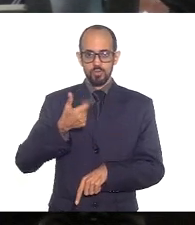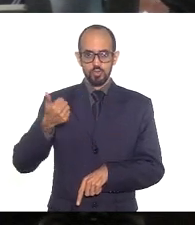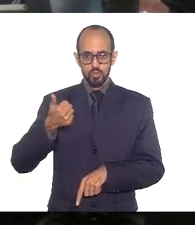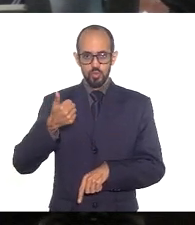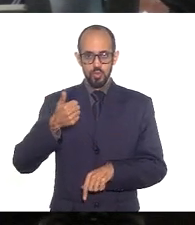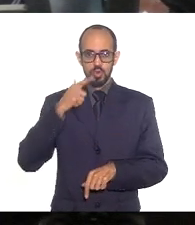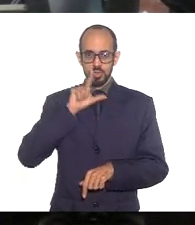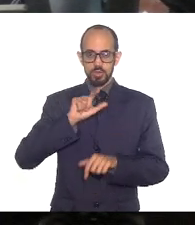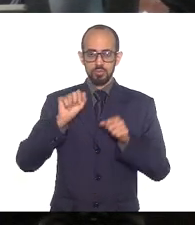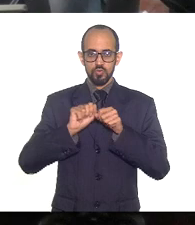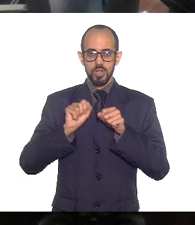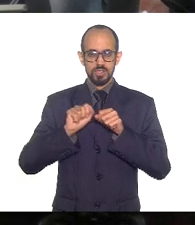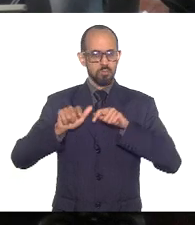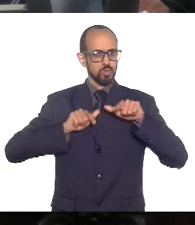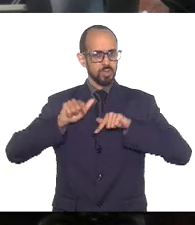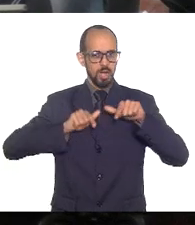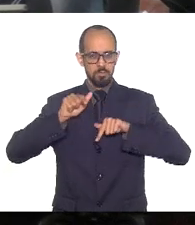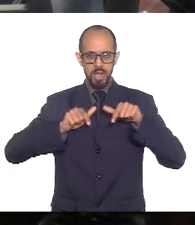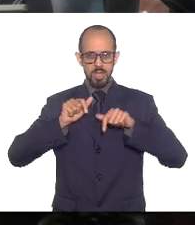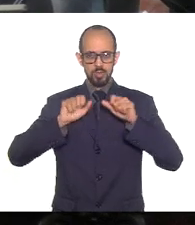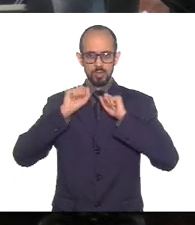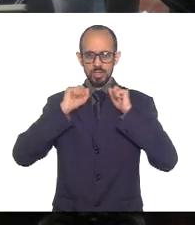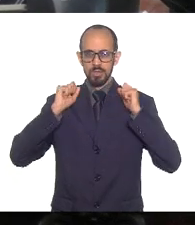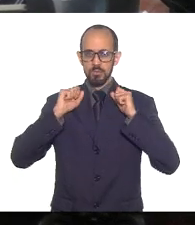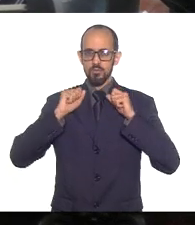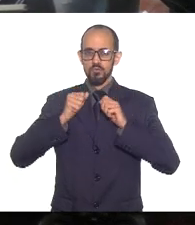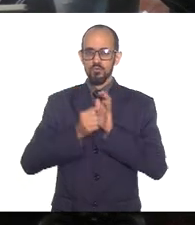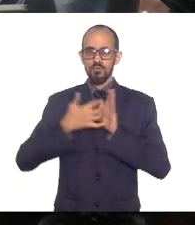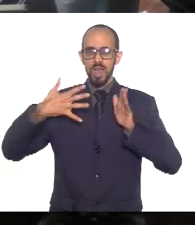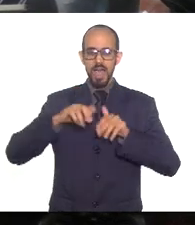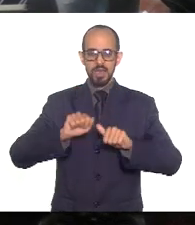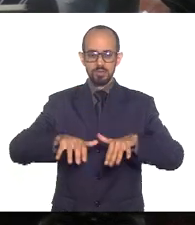consigo não conseguiram entregar em muitos anos